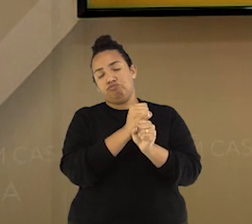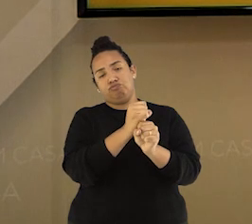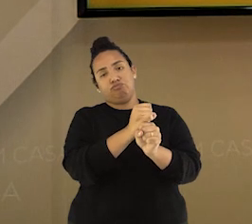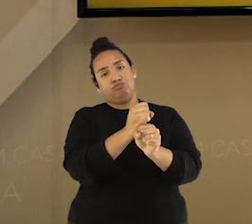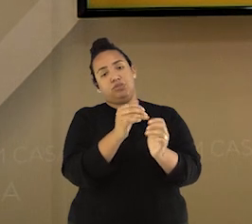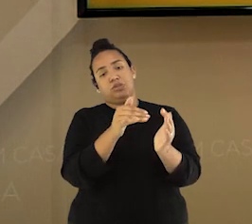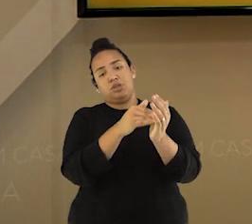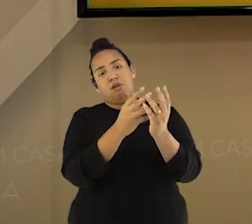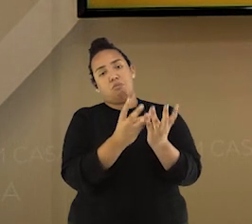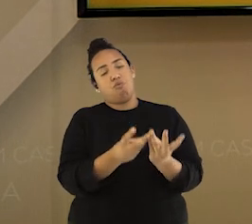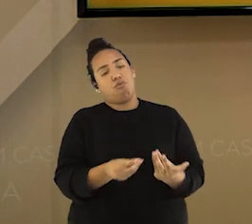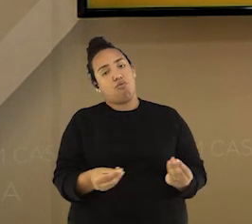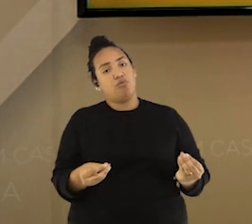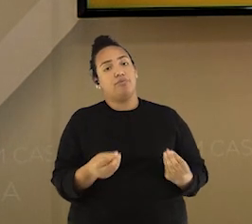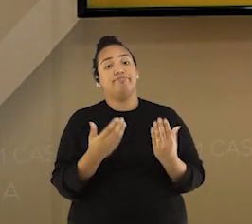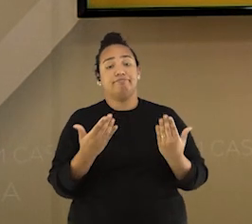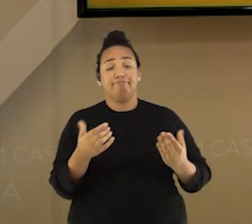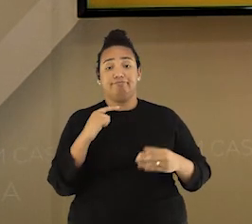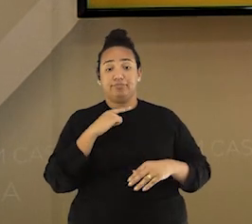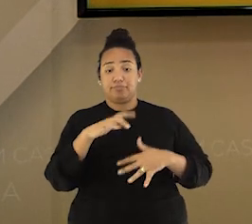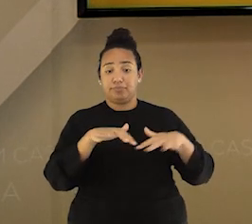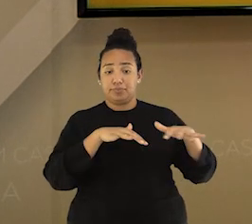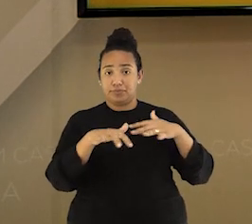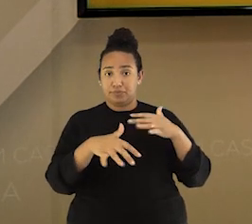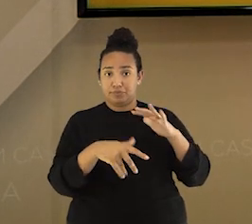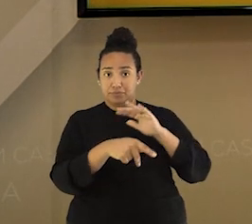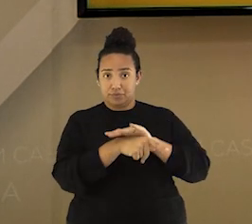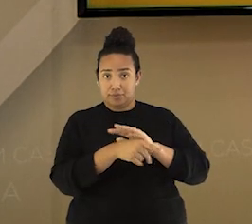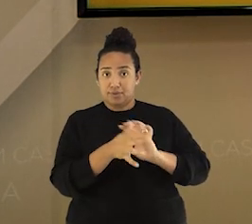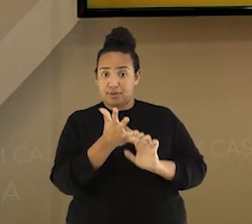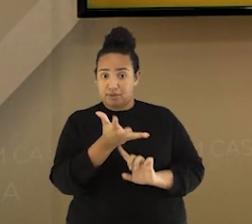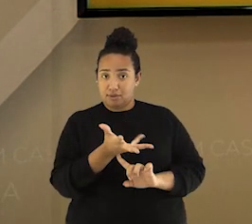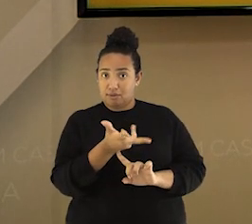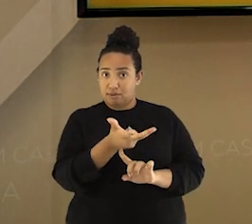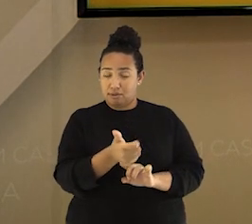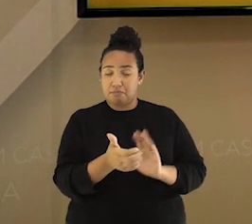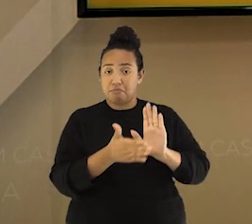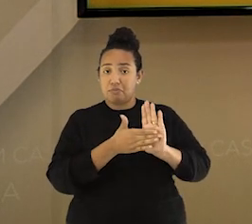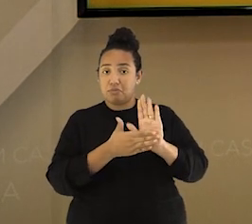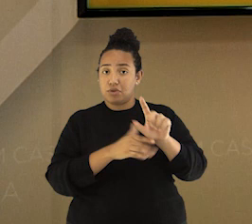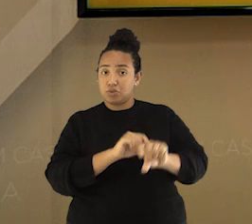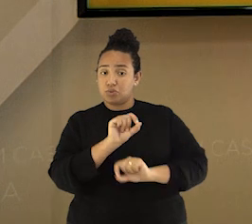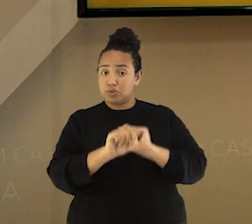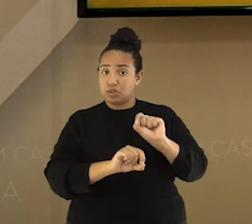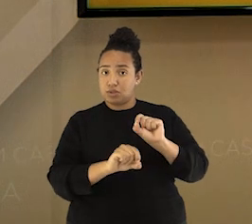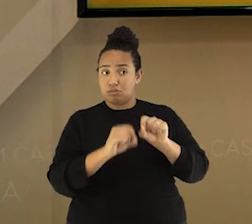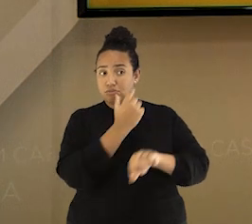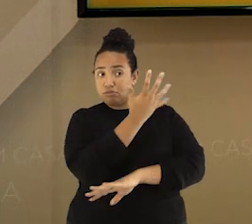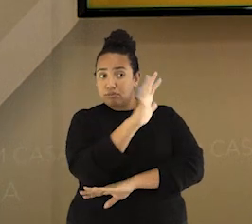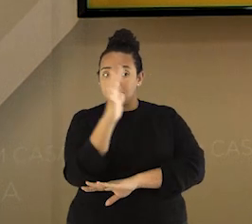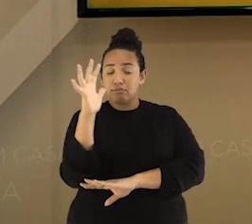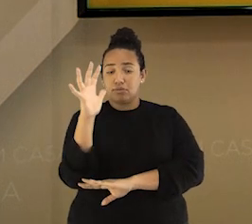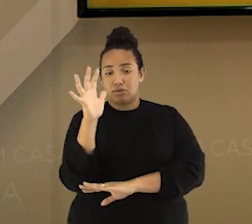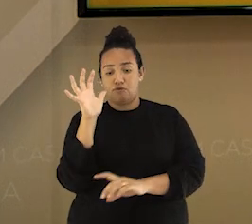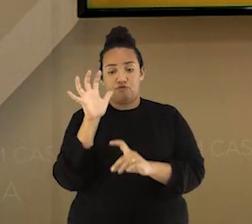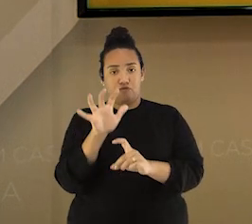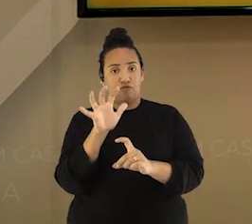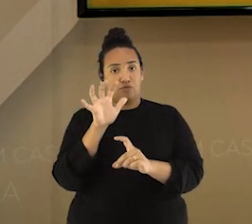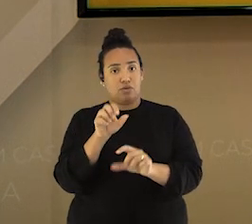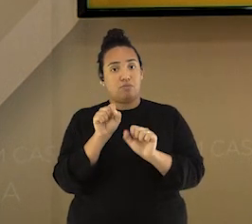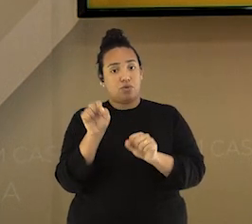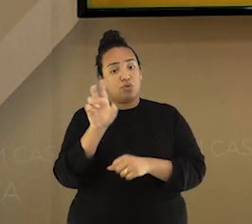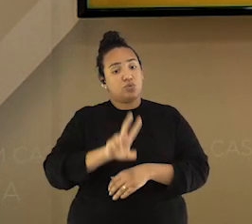O movimentos artísticos Land Art propõe intervenções na natureza que utilizam